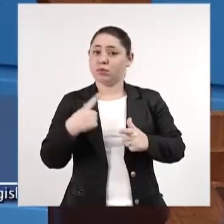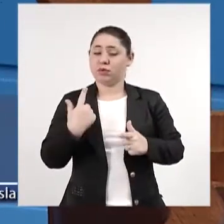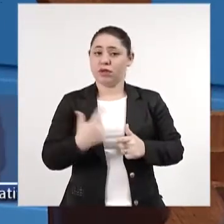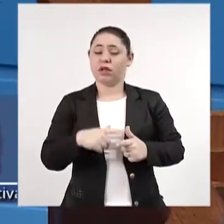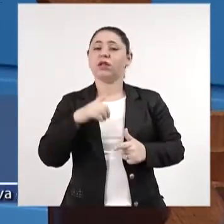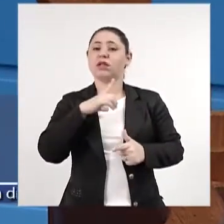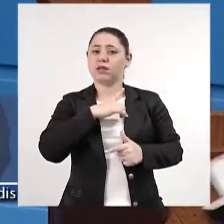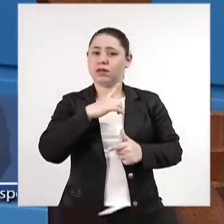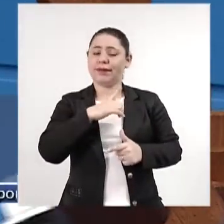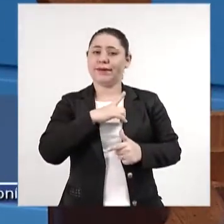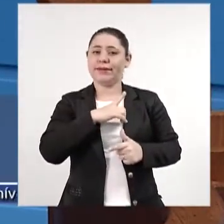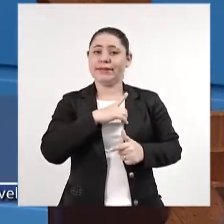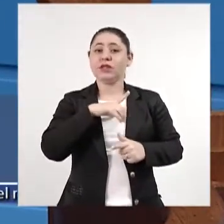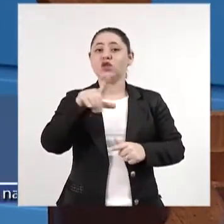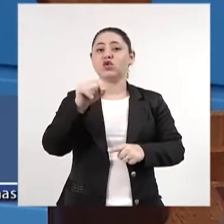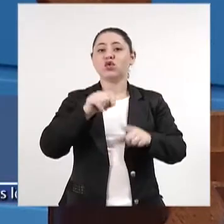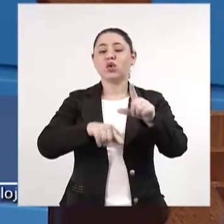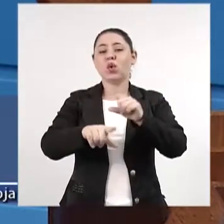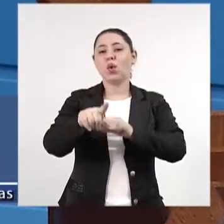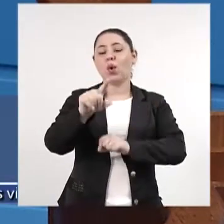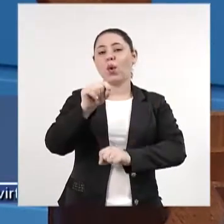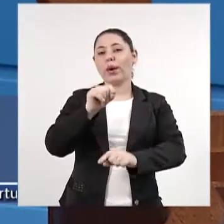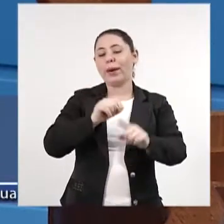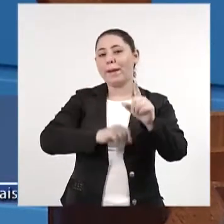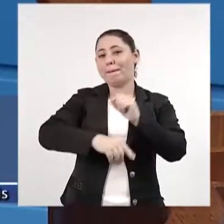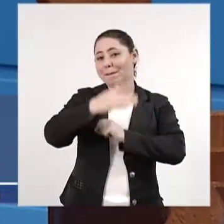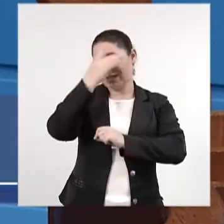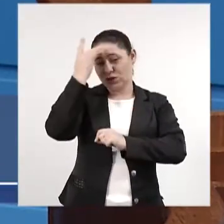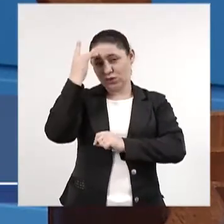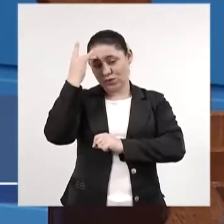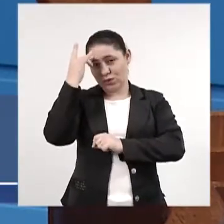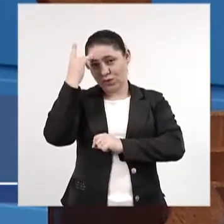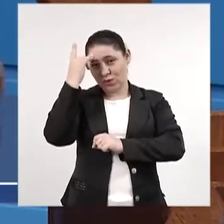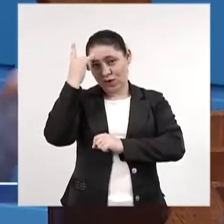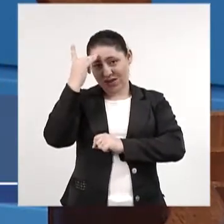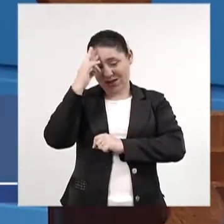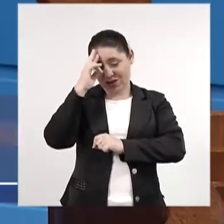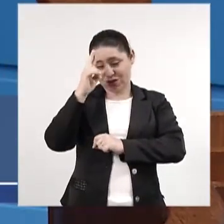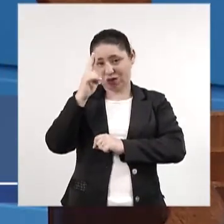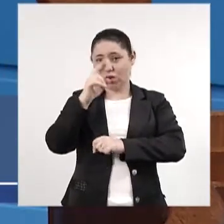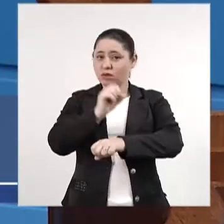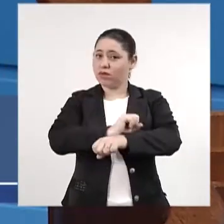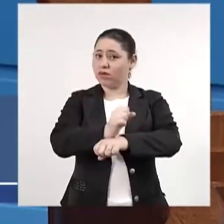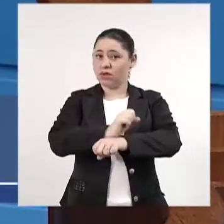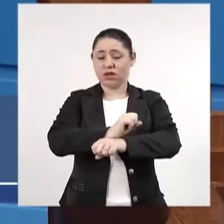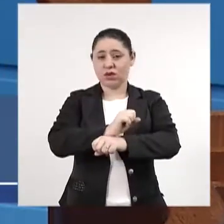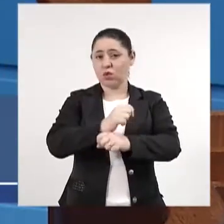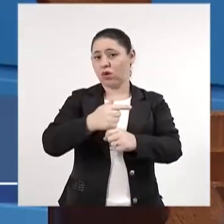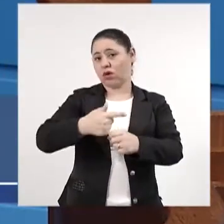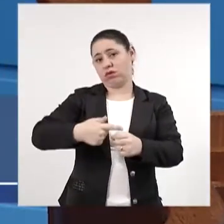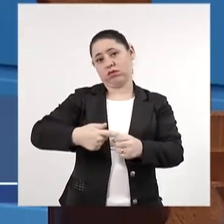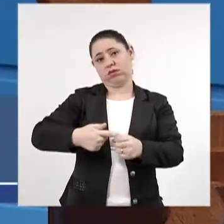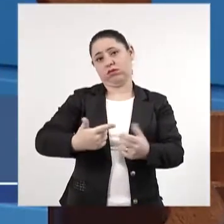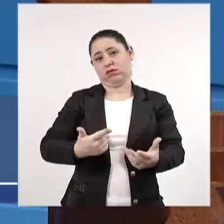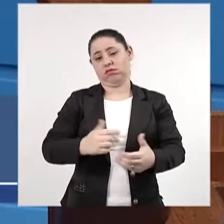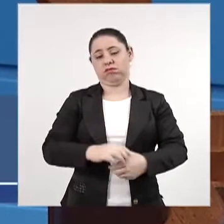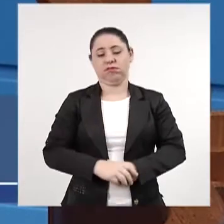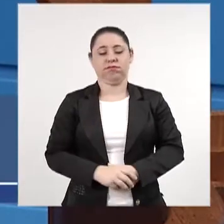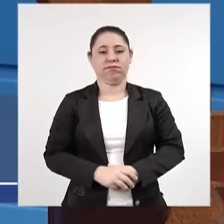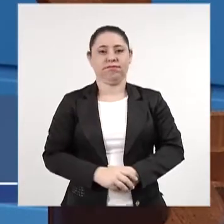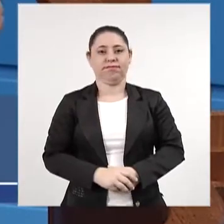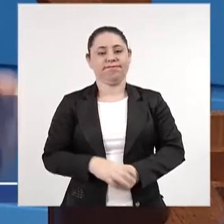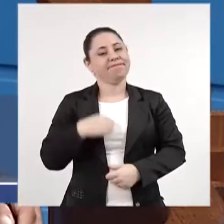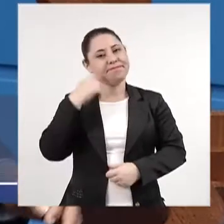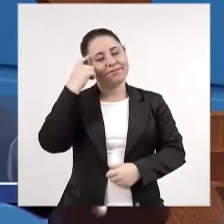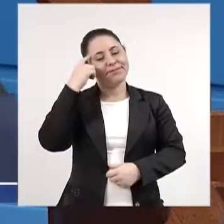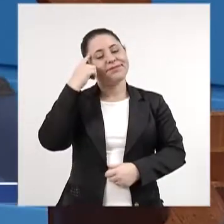há uma preferência do proprietário de veículo de continuar abastecendo na gasolina. Eu